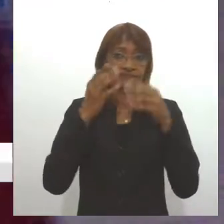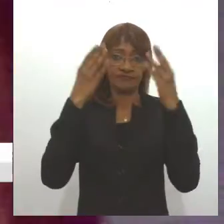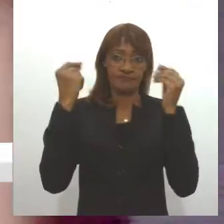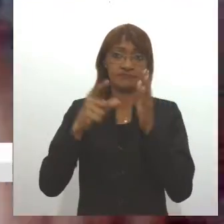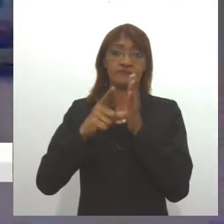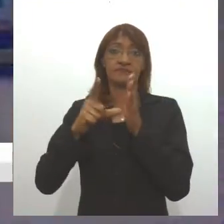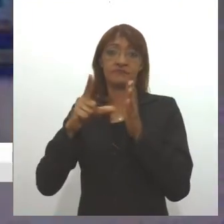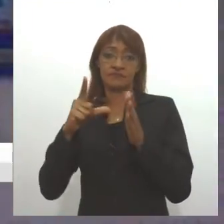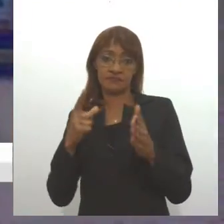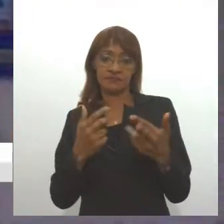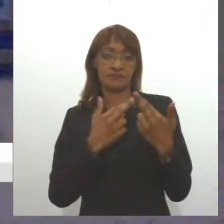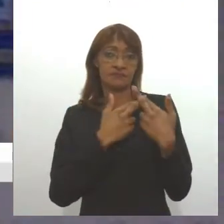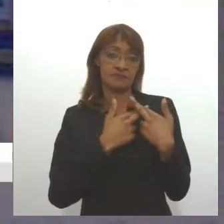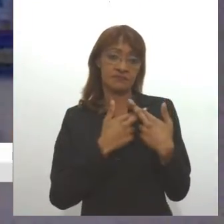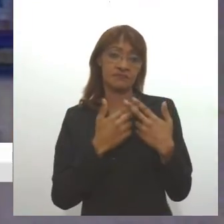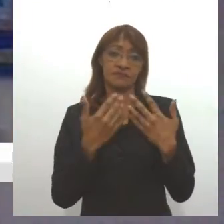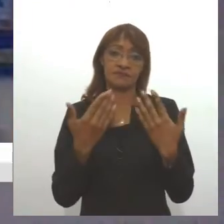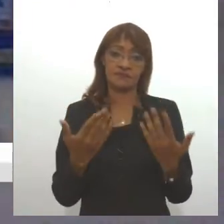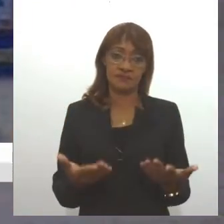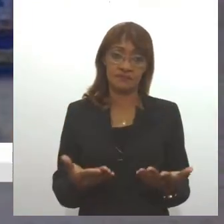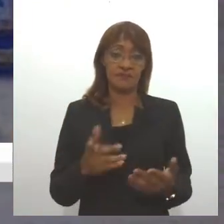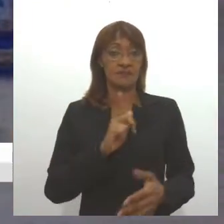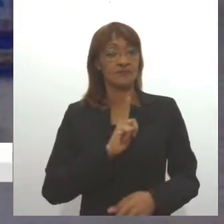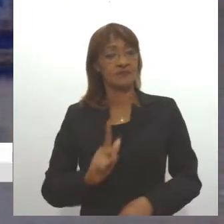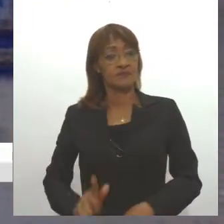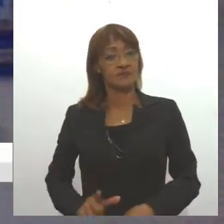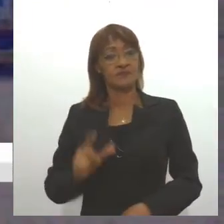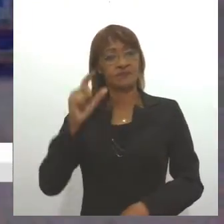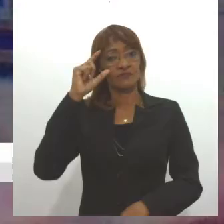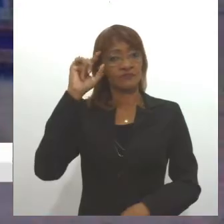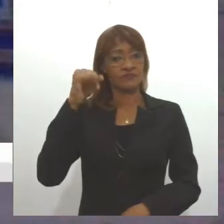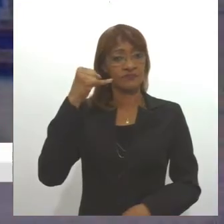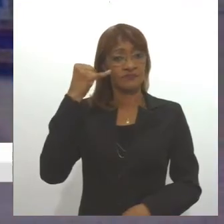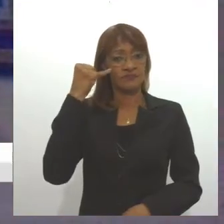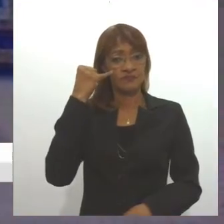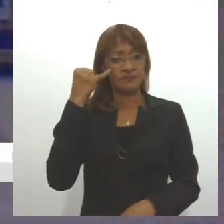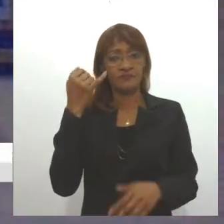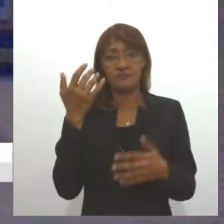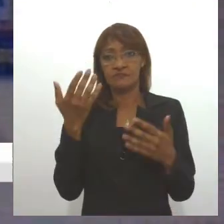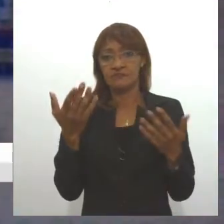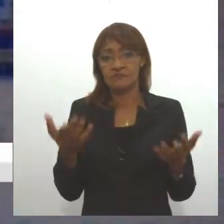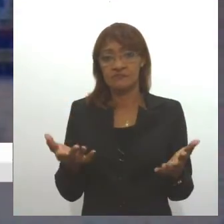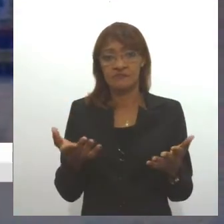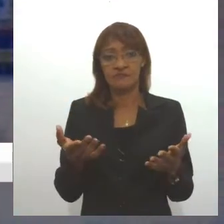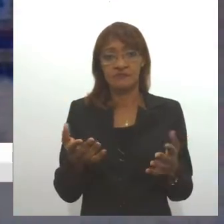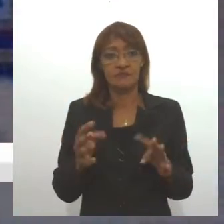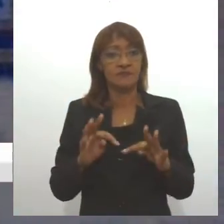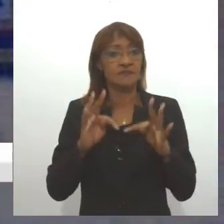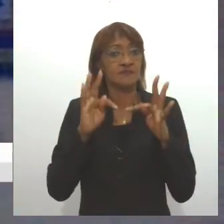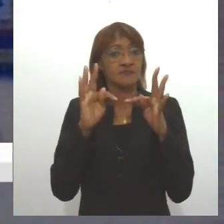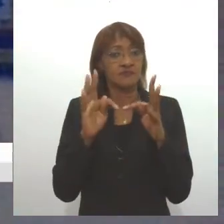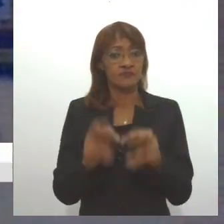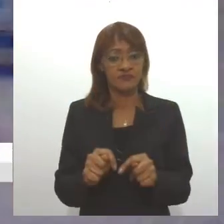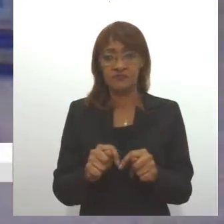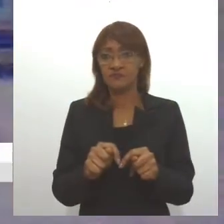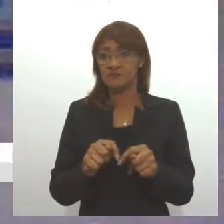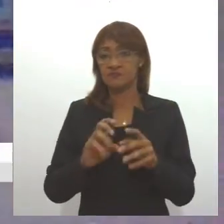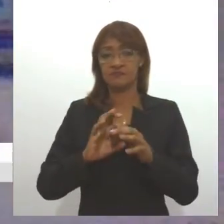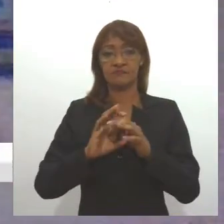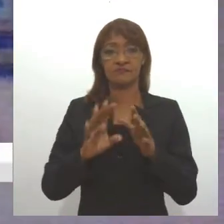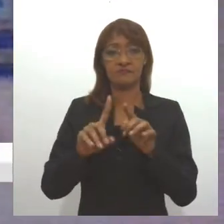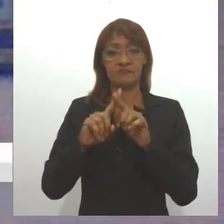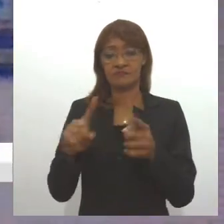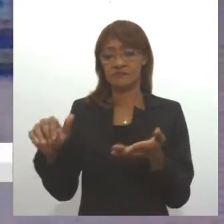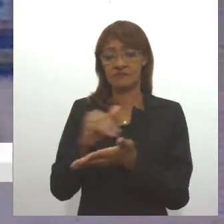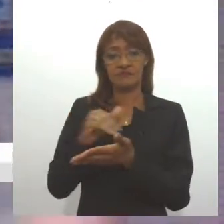o governador Jackson Barreto, a gente teve tudo à lona, porque a Secretaria deixou de ser de Direitos Humanos,